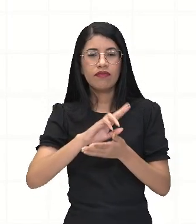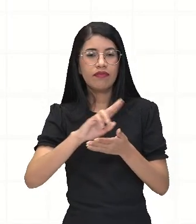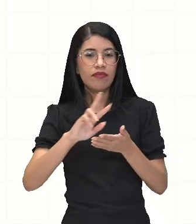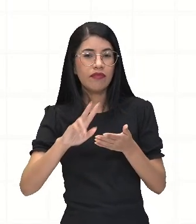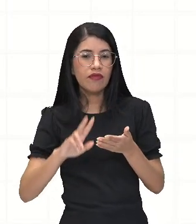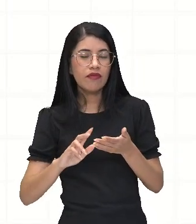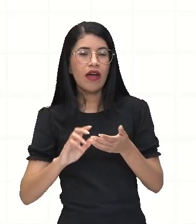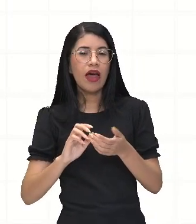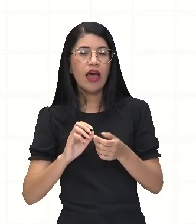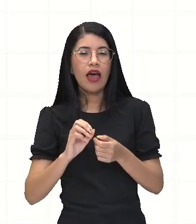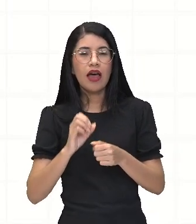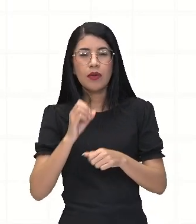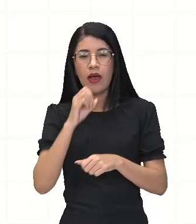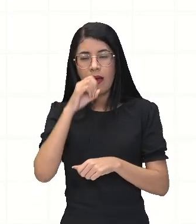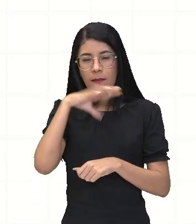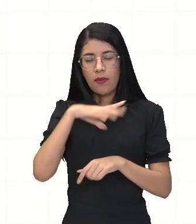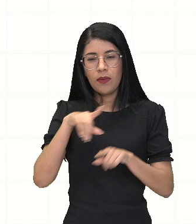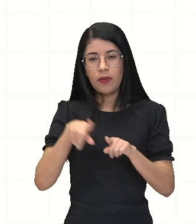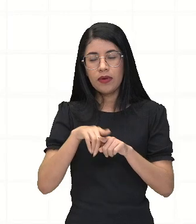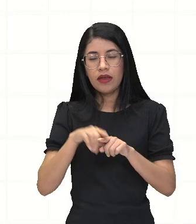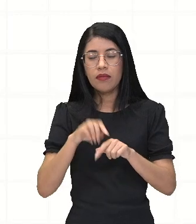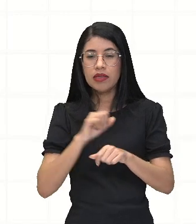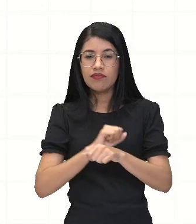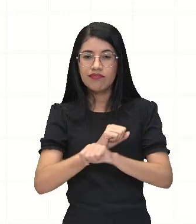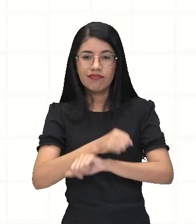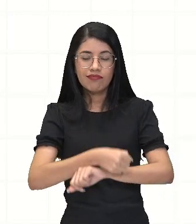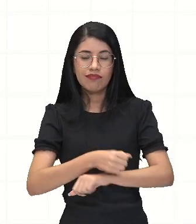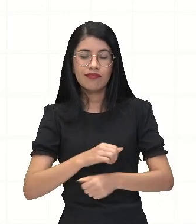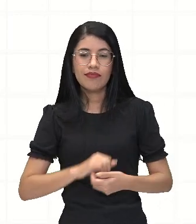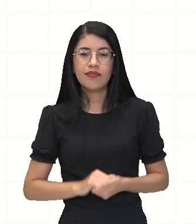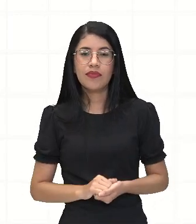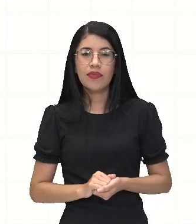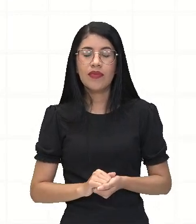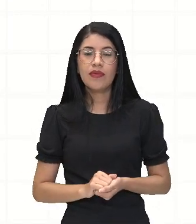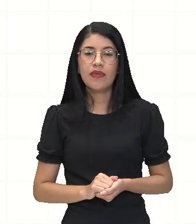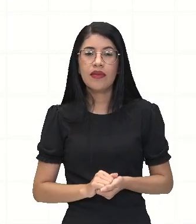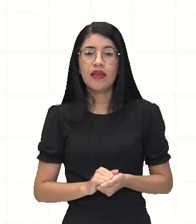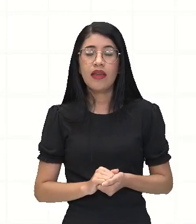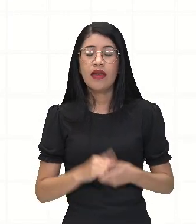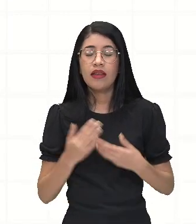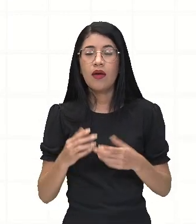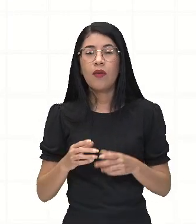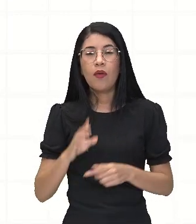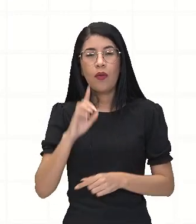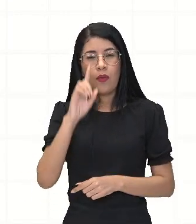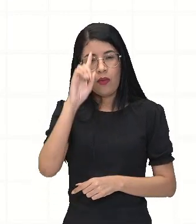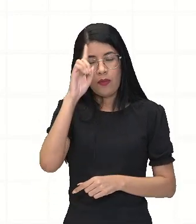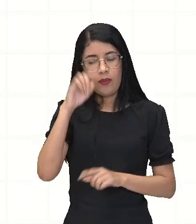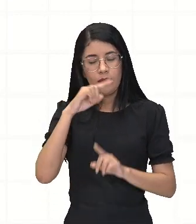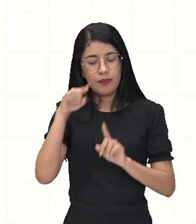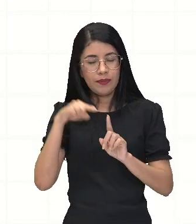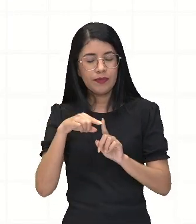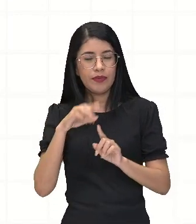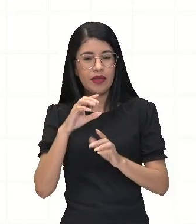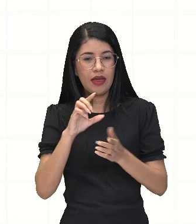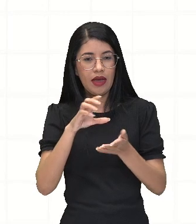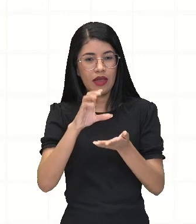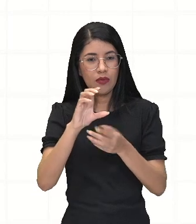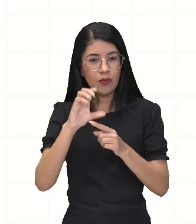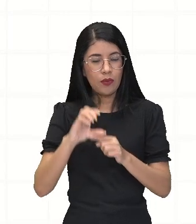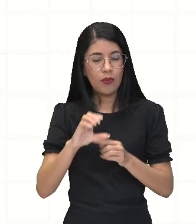por explorações e abusos. Então, a ideia central do sistema era designar um capitão para cada